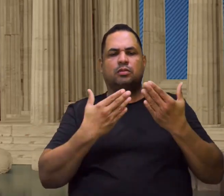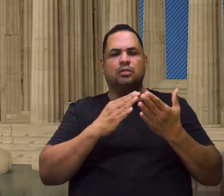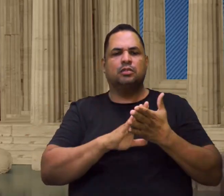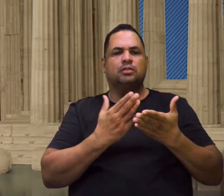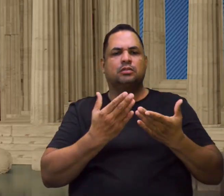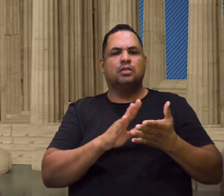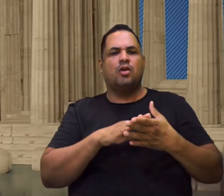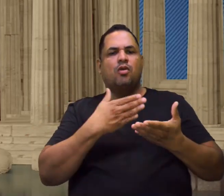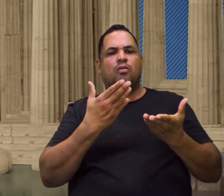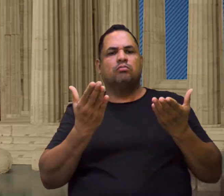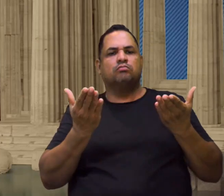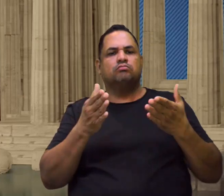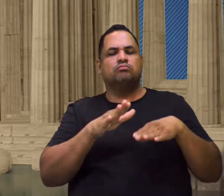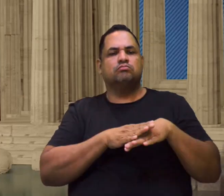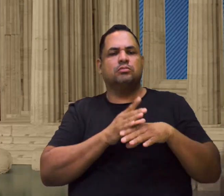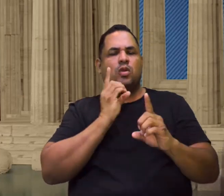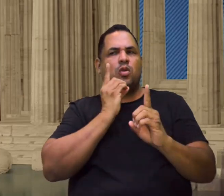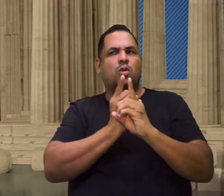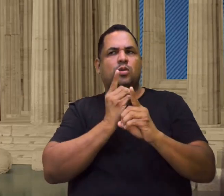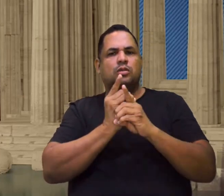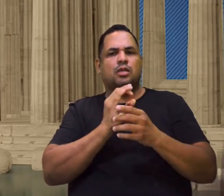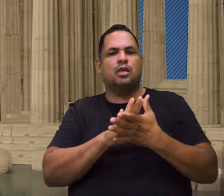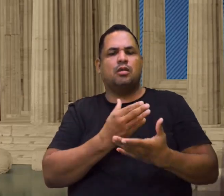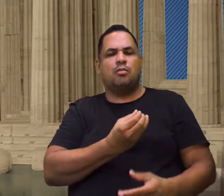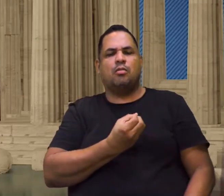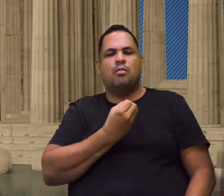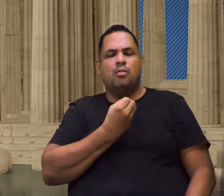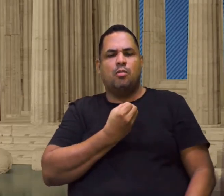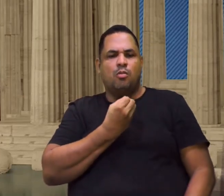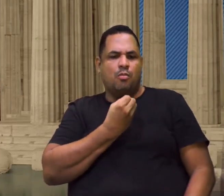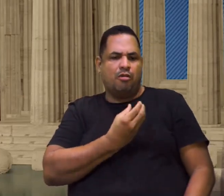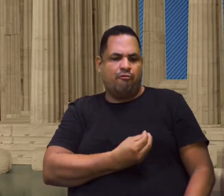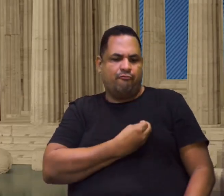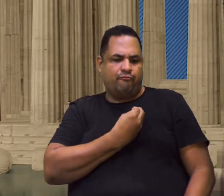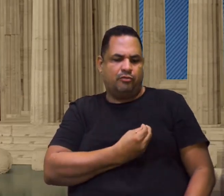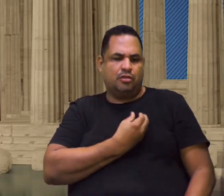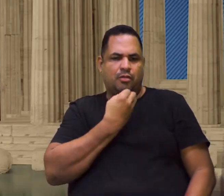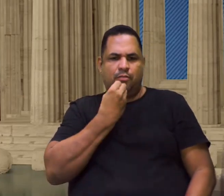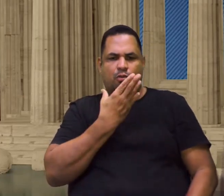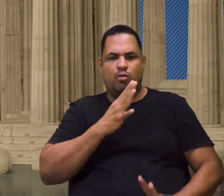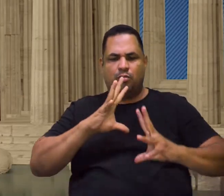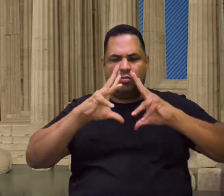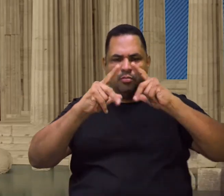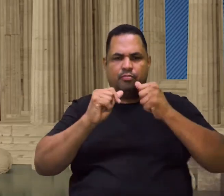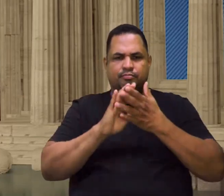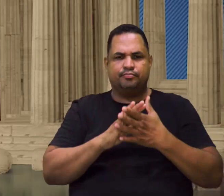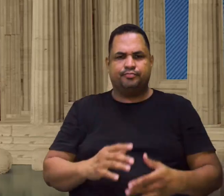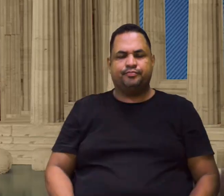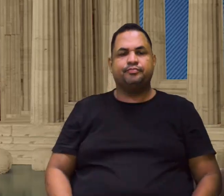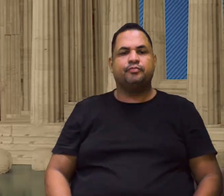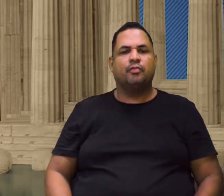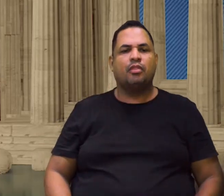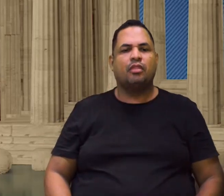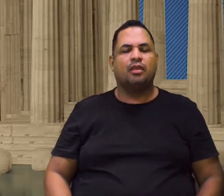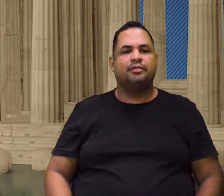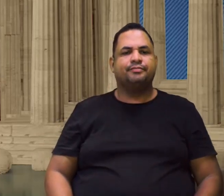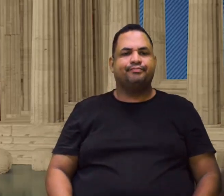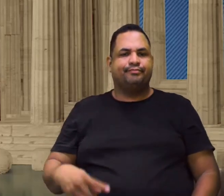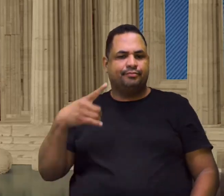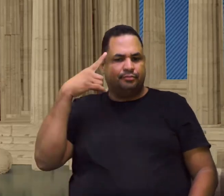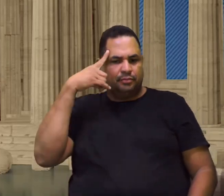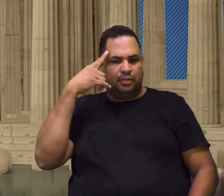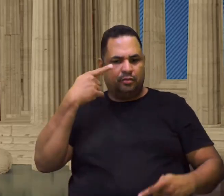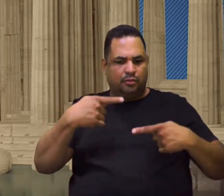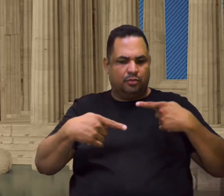uma saída para o bem-estar. Nós não falamos na aula anterior que os gregos pensavam uma política do